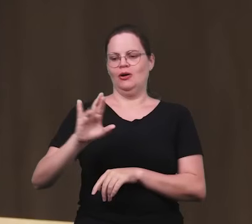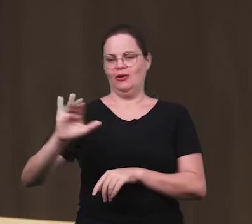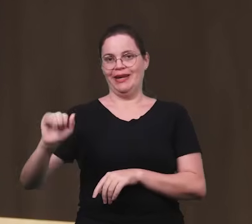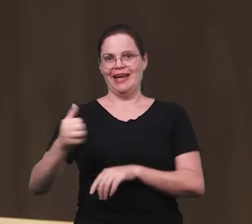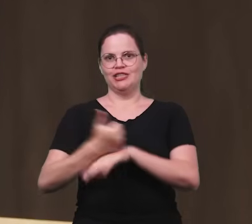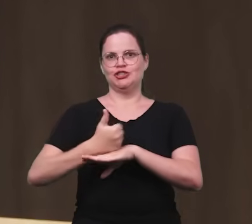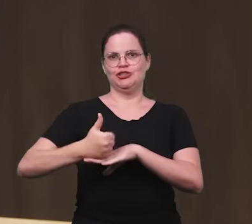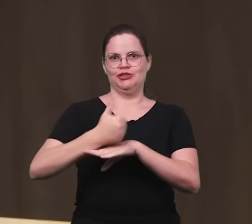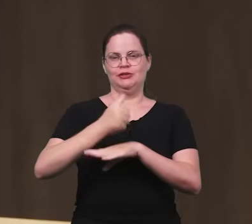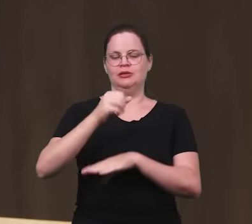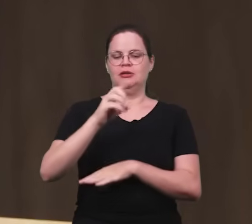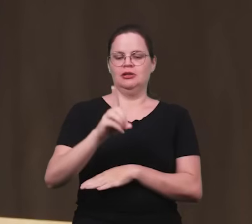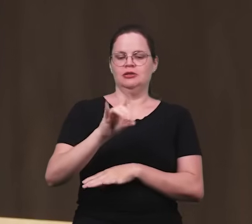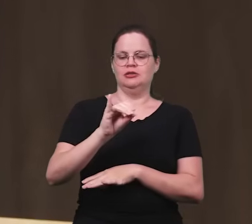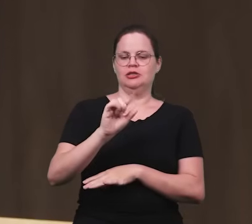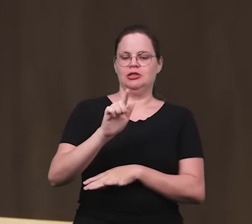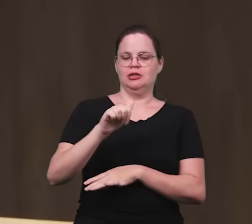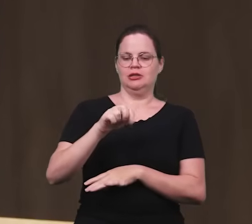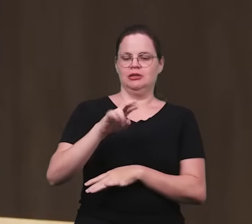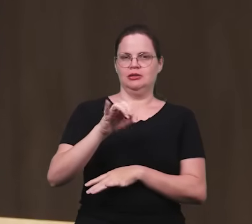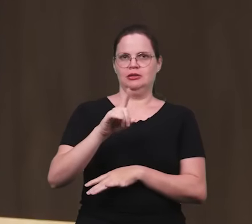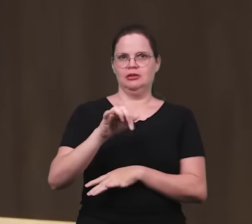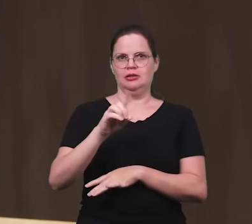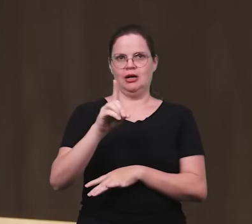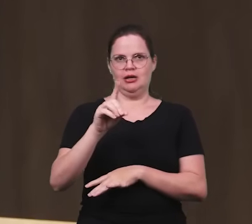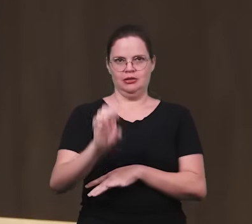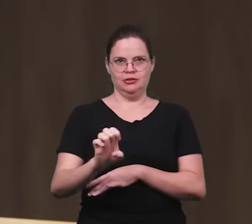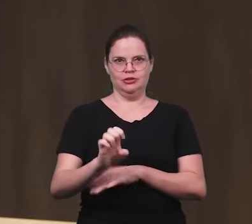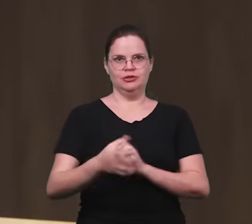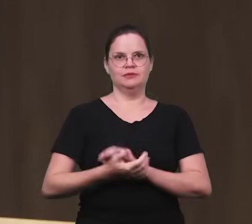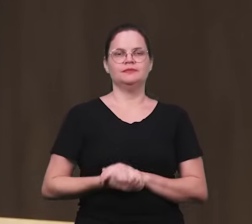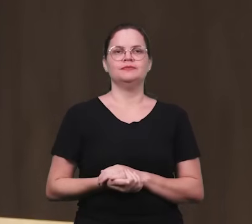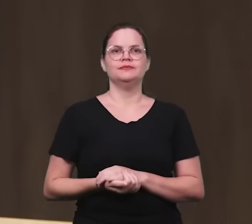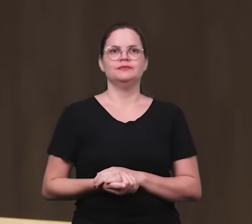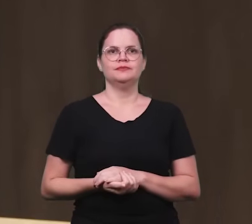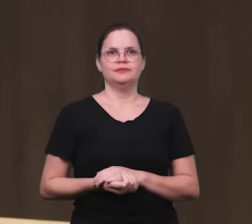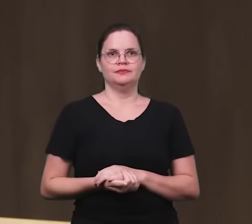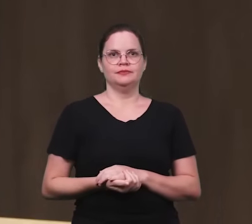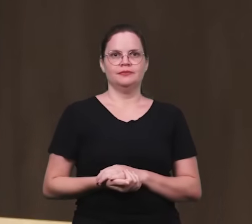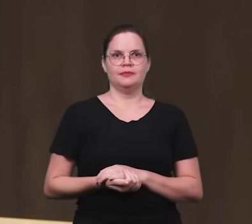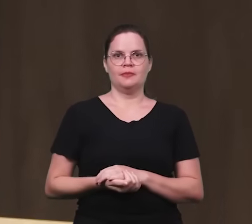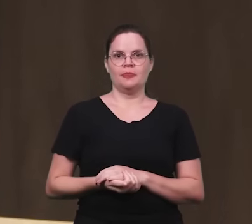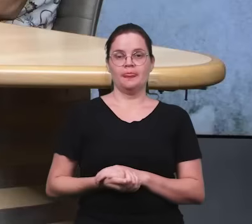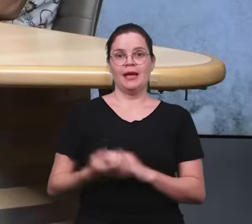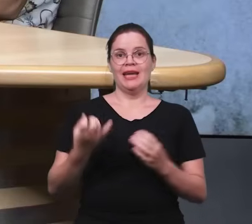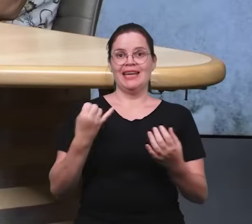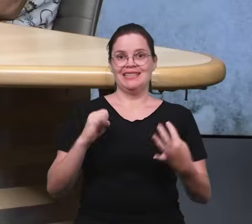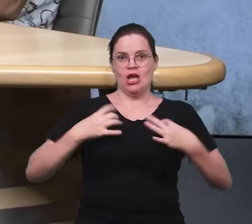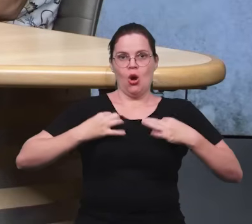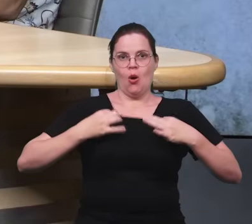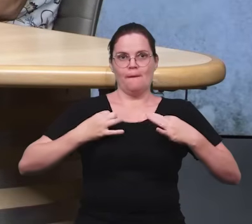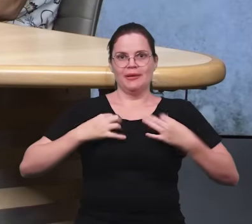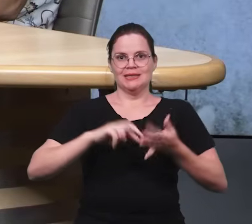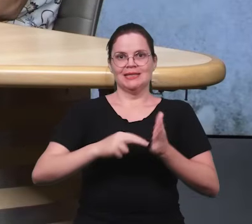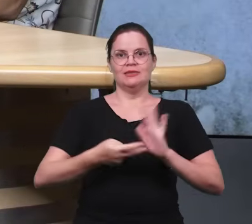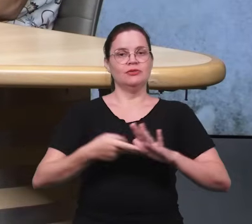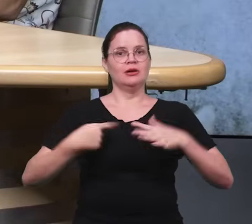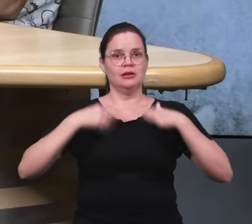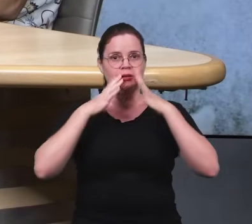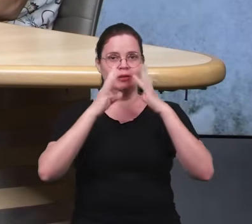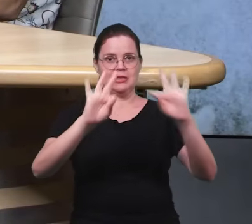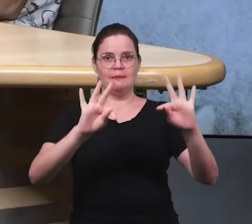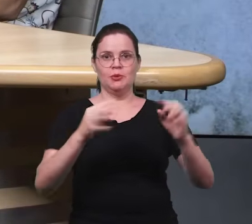força, vigor, glória, dignidade. E se vestir fala de testemunho, né?